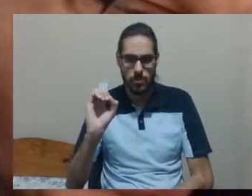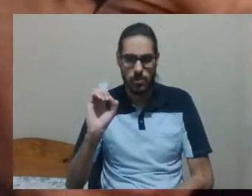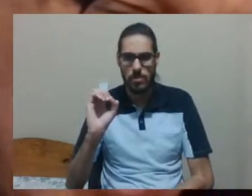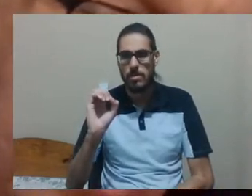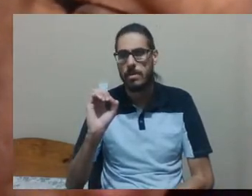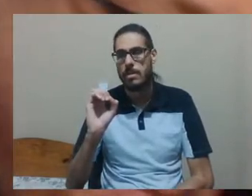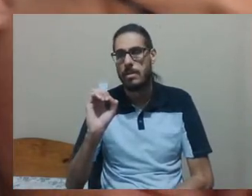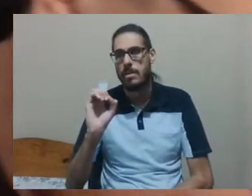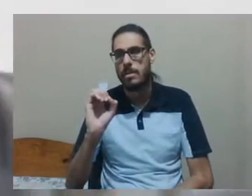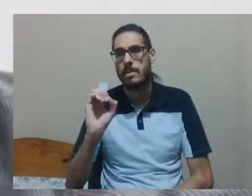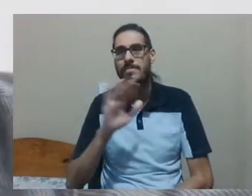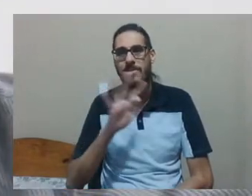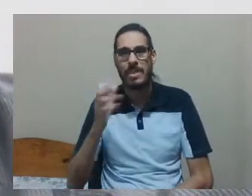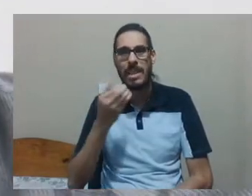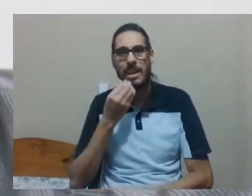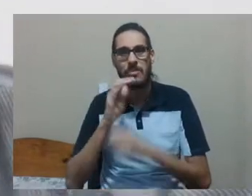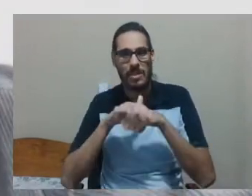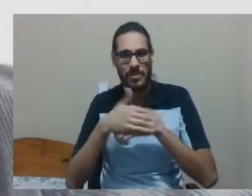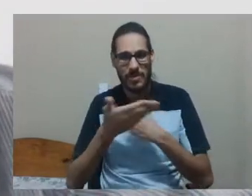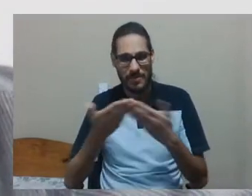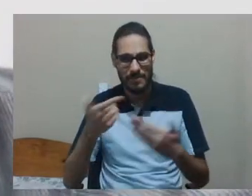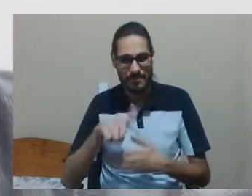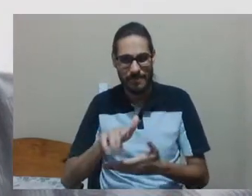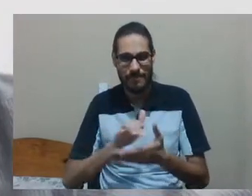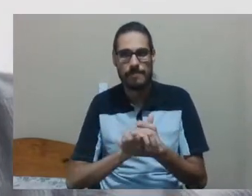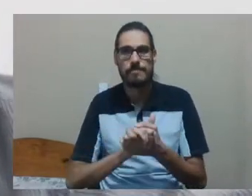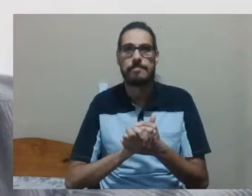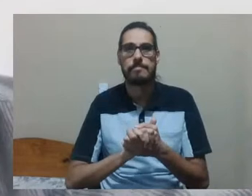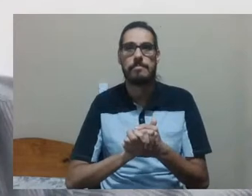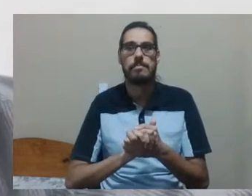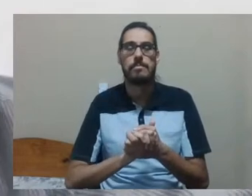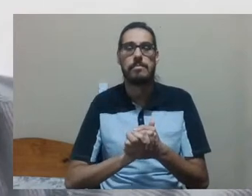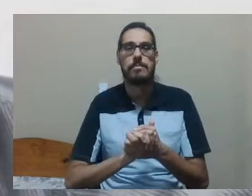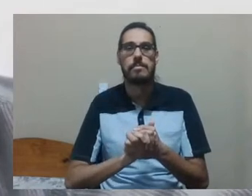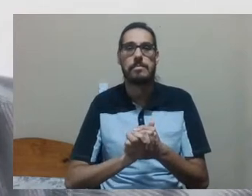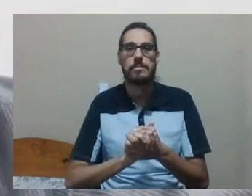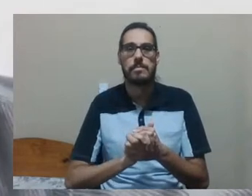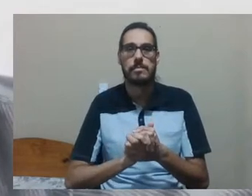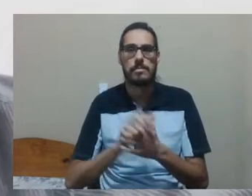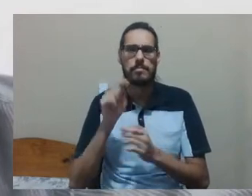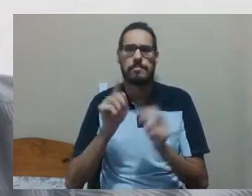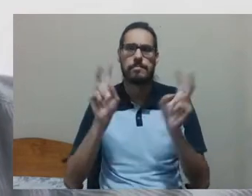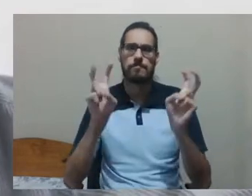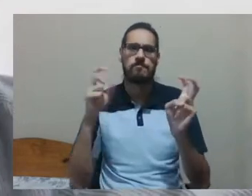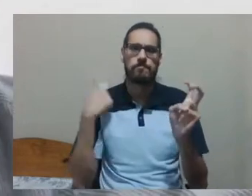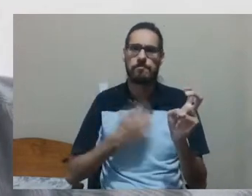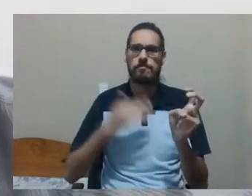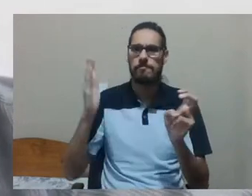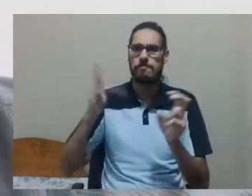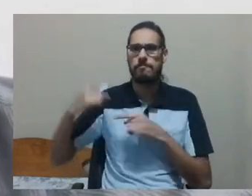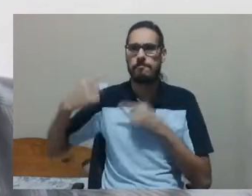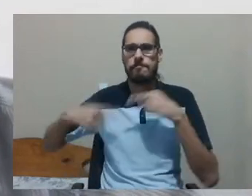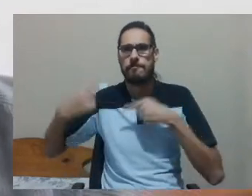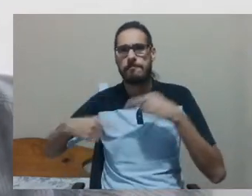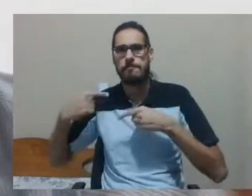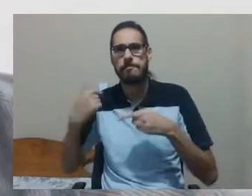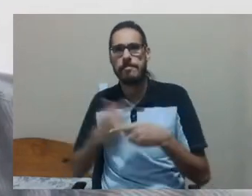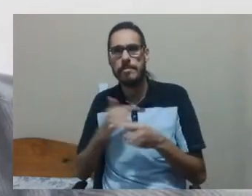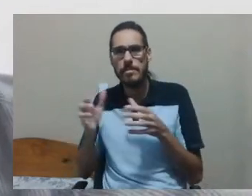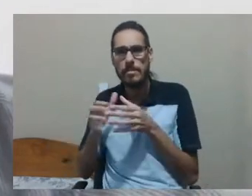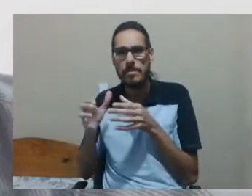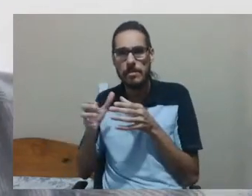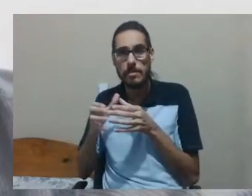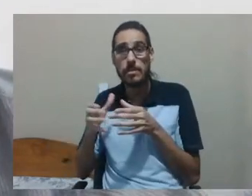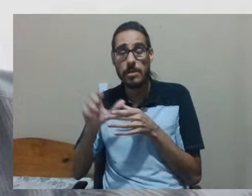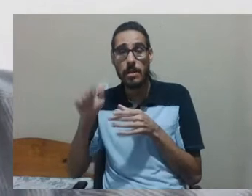Olá, boa noite a todos novamente. Esse assunto a gente já tem discutido muito na nossa equipe, é um assunto que a gente